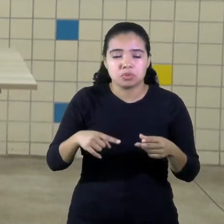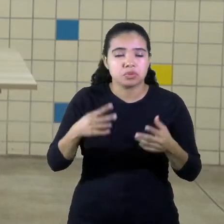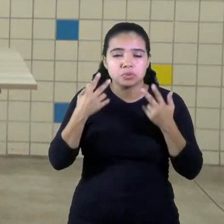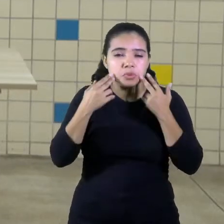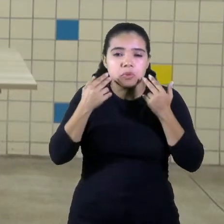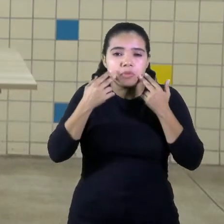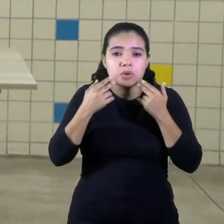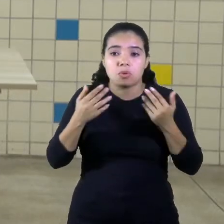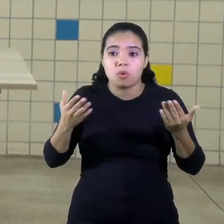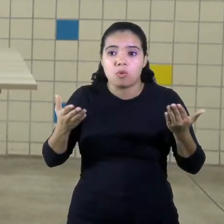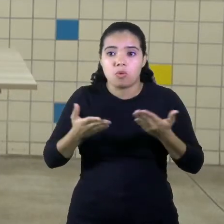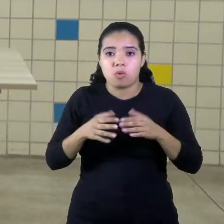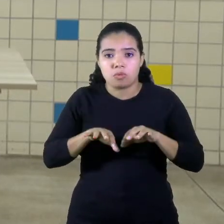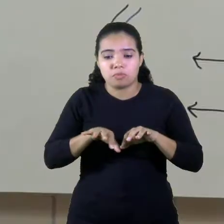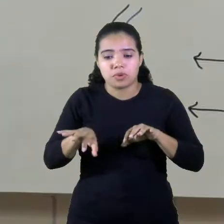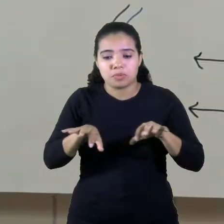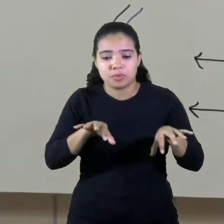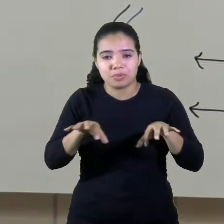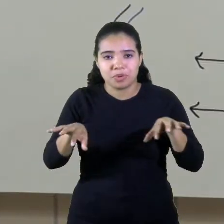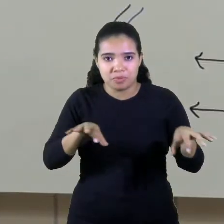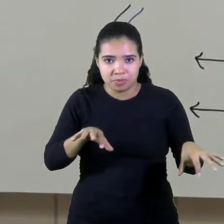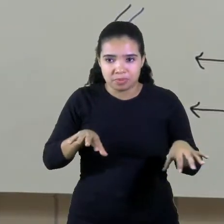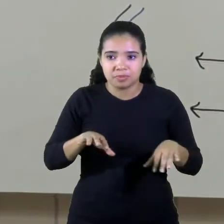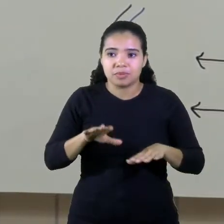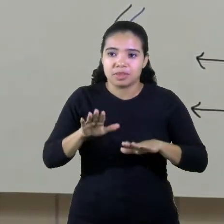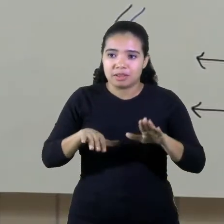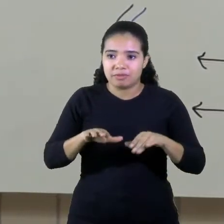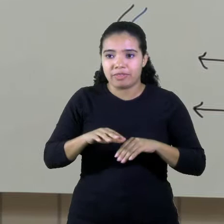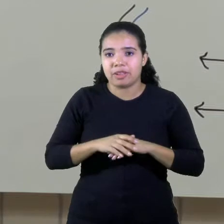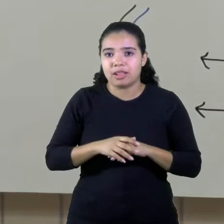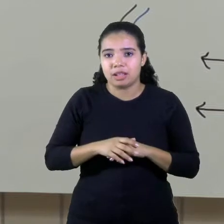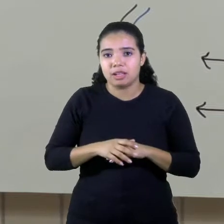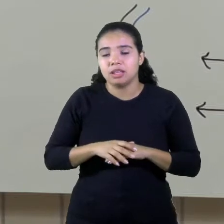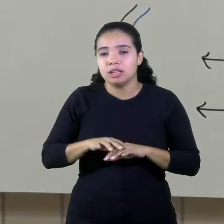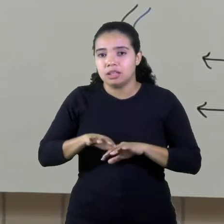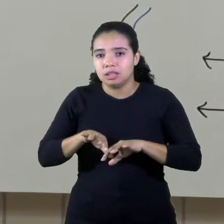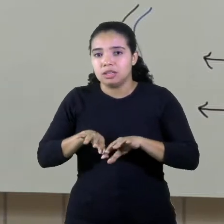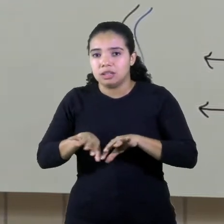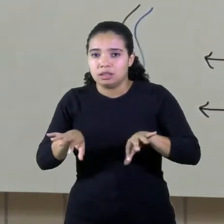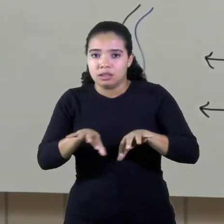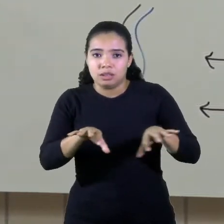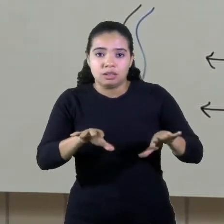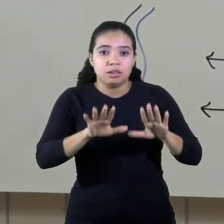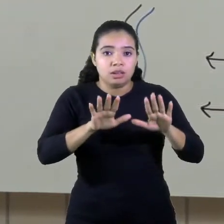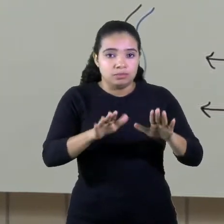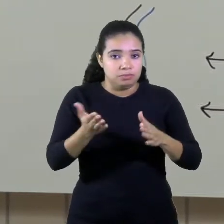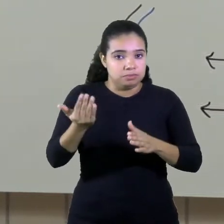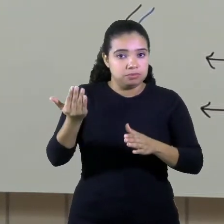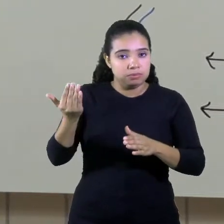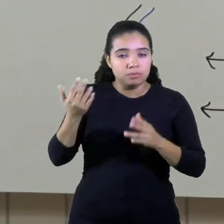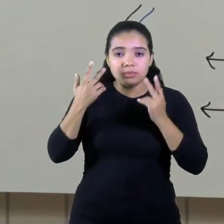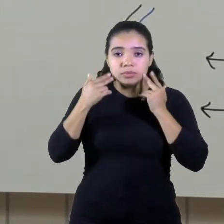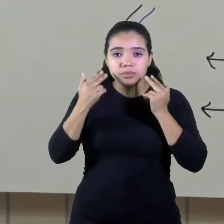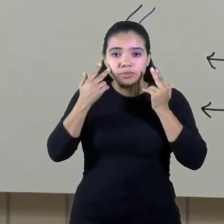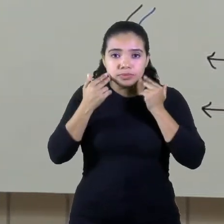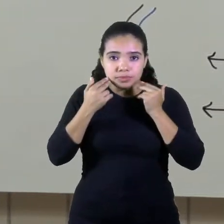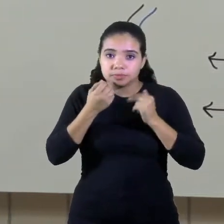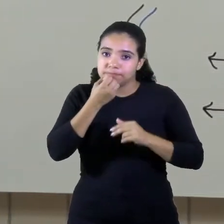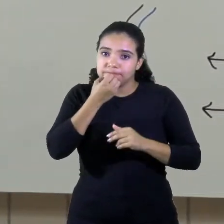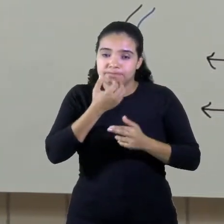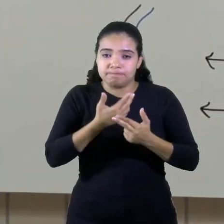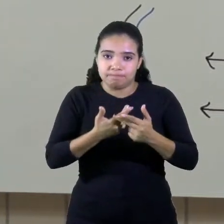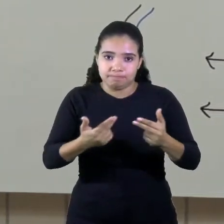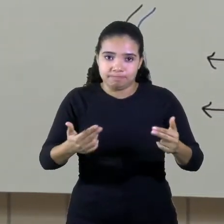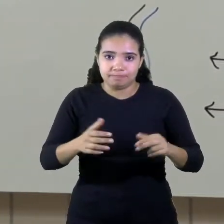comum. Hoje nós segmentamos um pouquinho isso aí e às vezes essas coisas estão andando um pouquinho separadas. Mas nessa época era comum você ser bom em muita coisa,